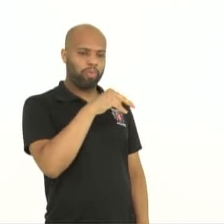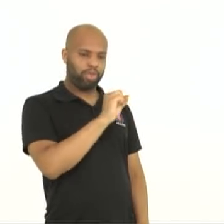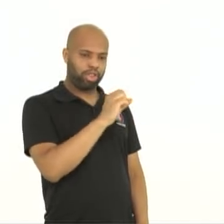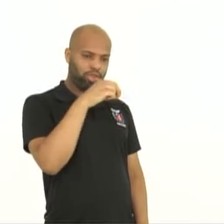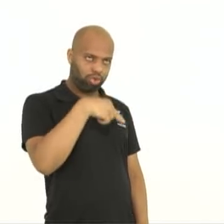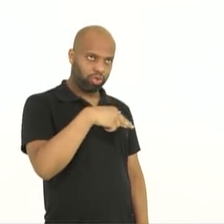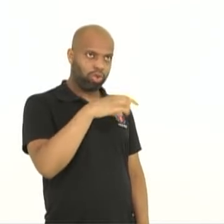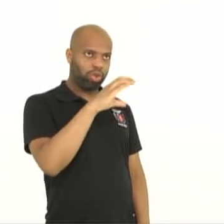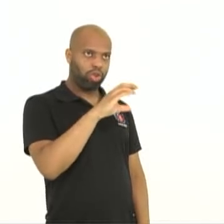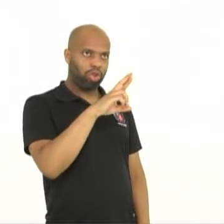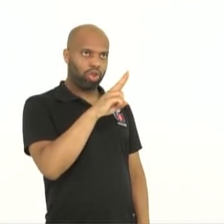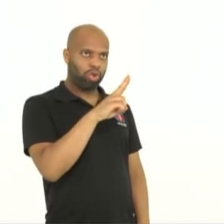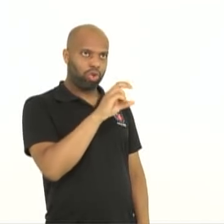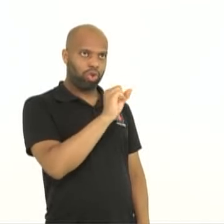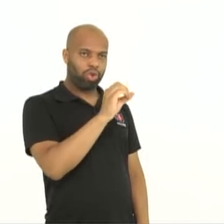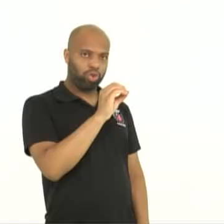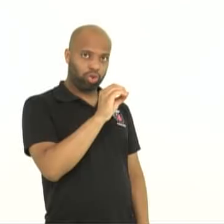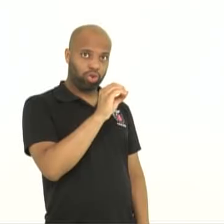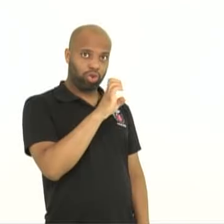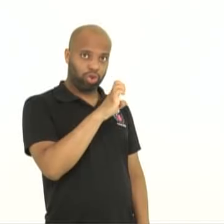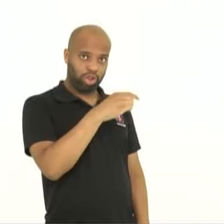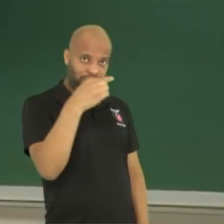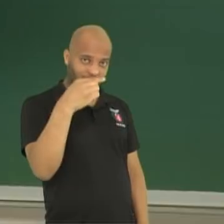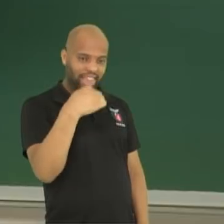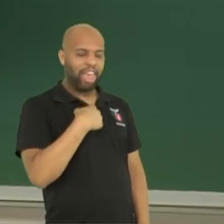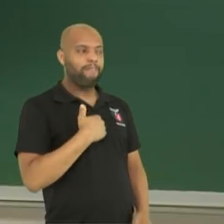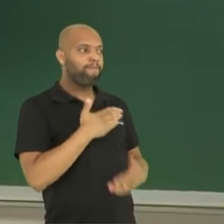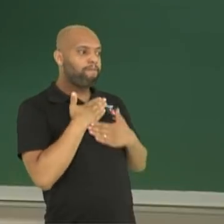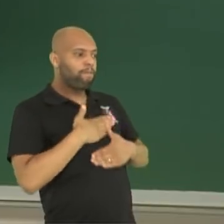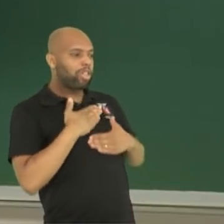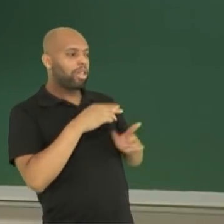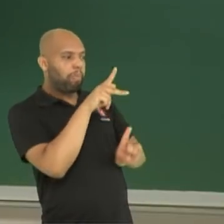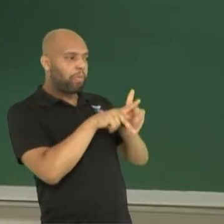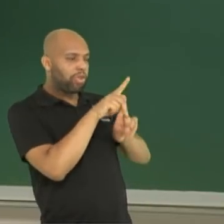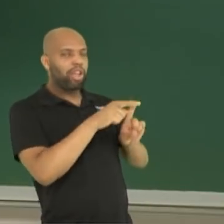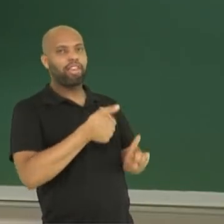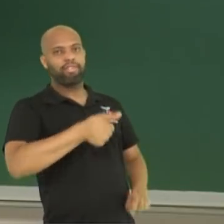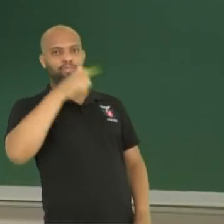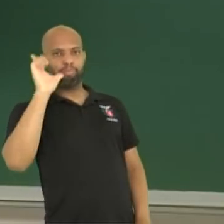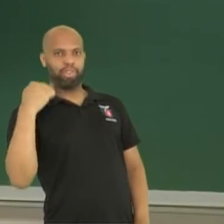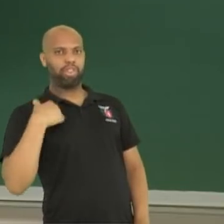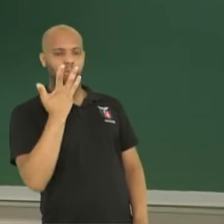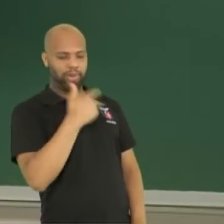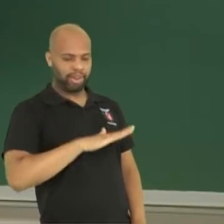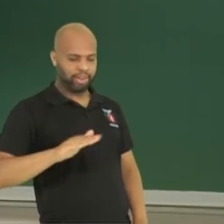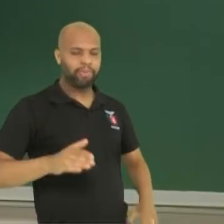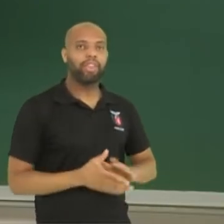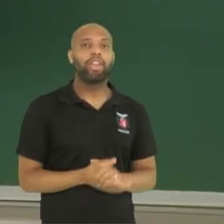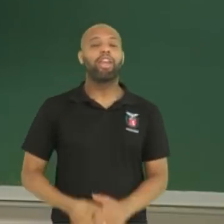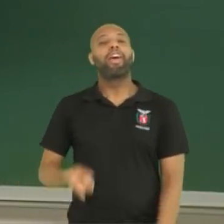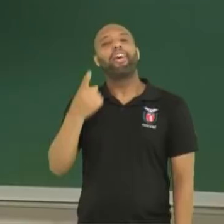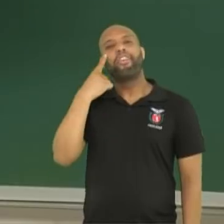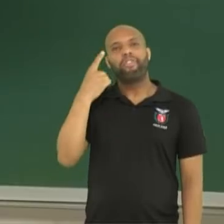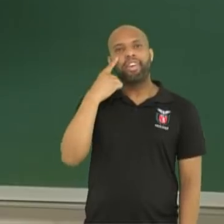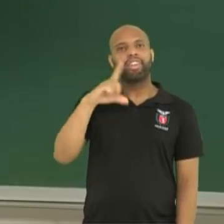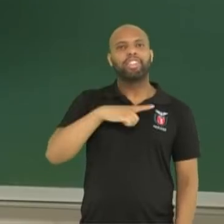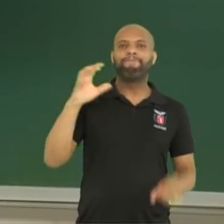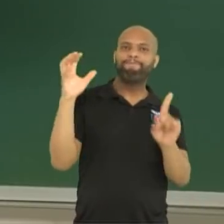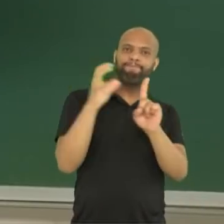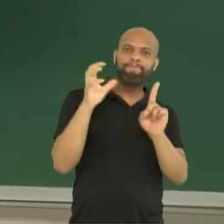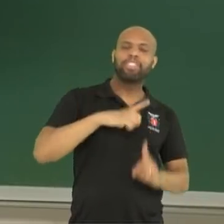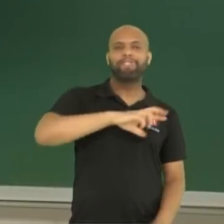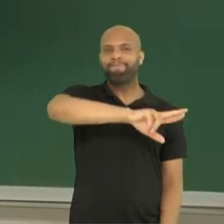muito encantado com esse personagem quando era menino. Então vejam, né, que muitas